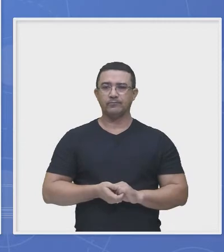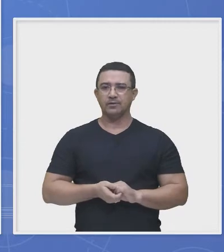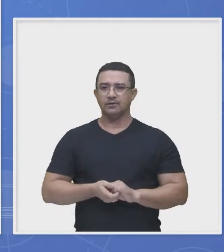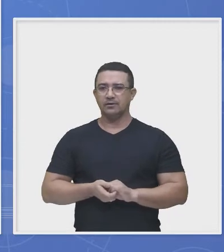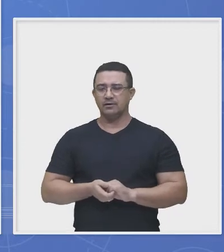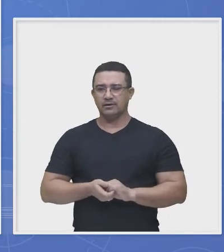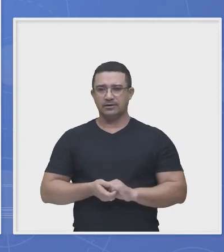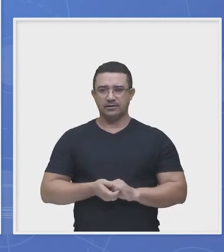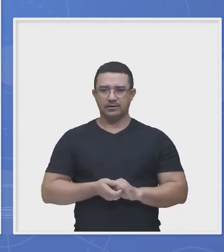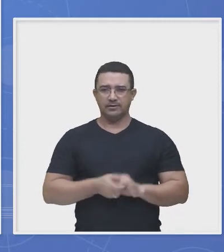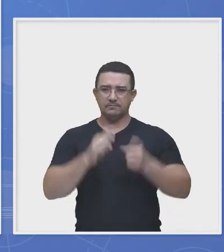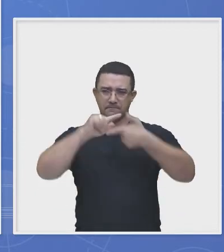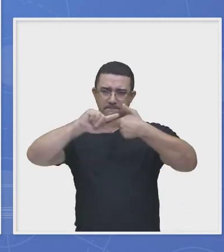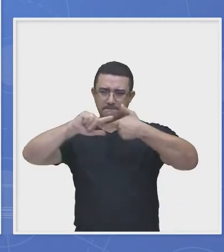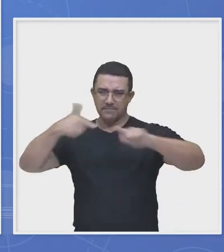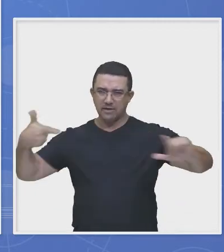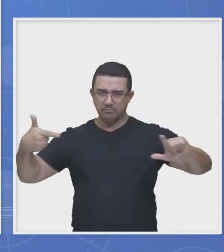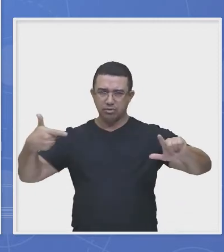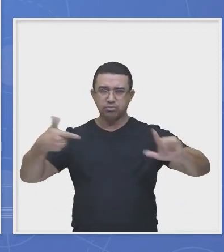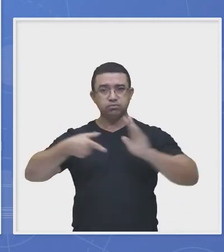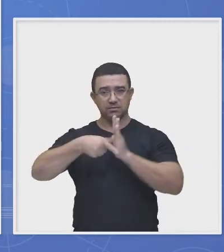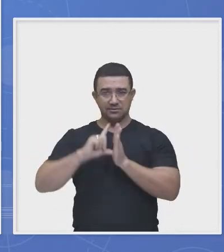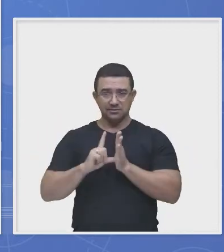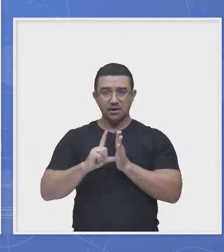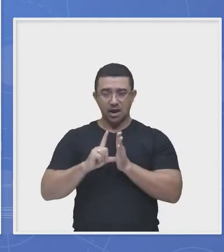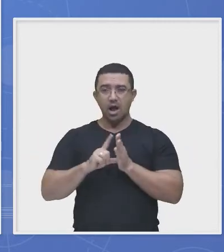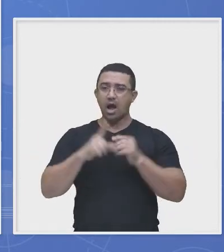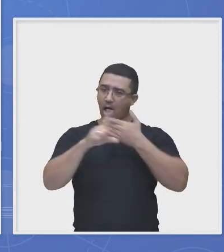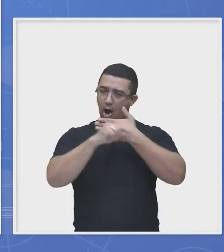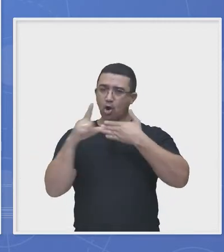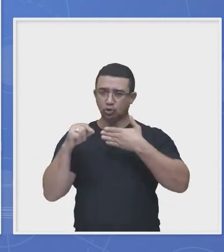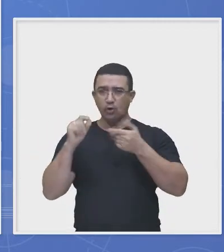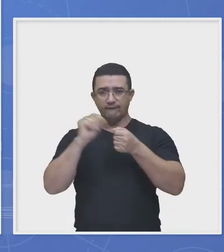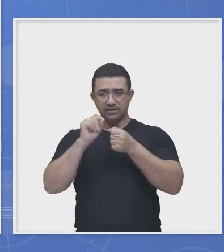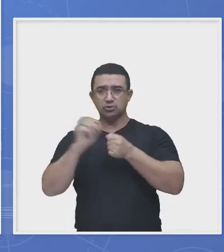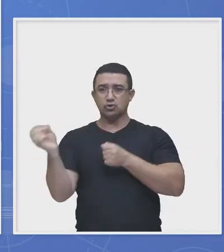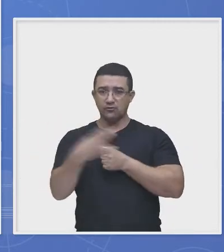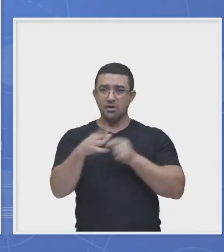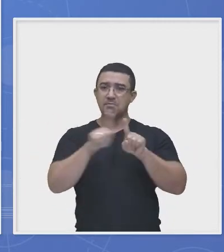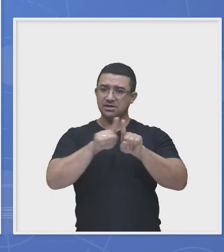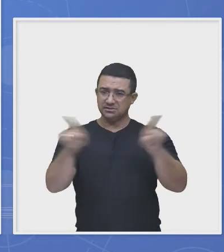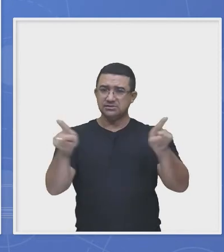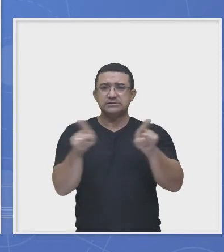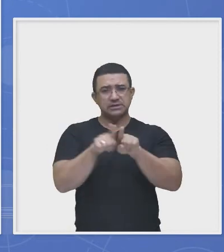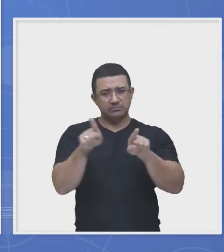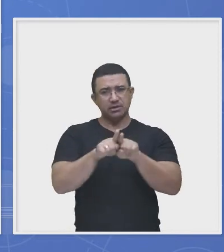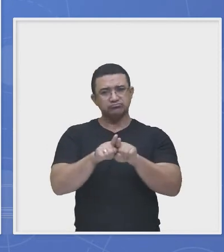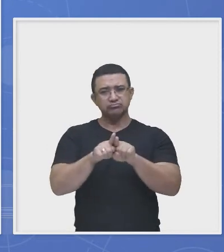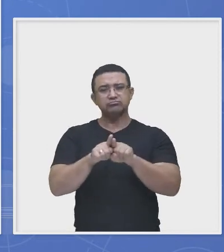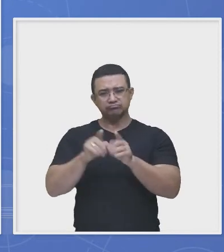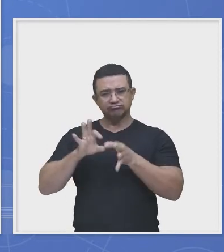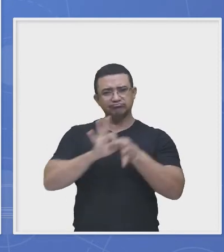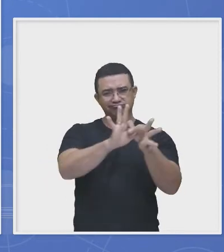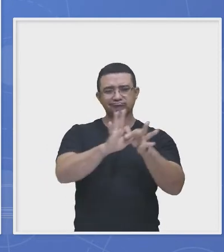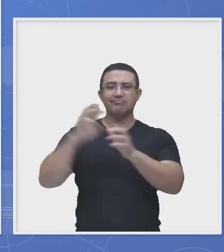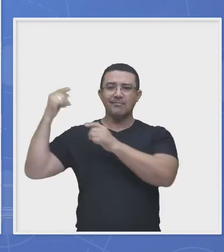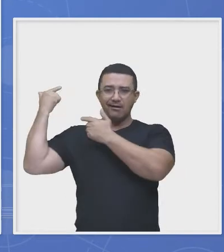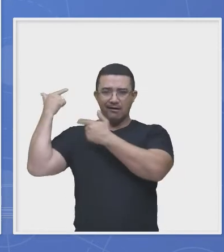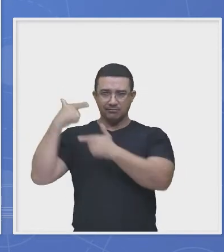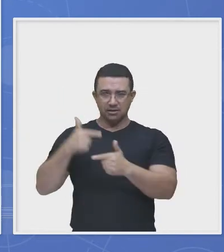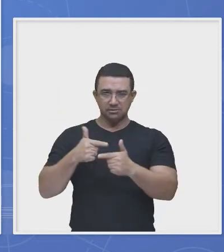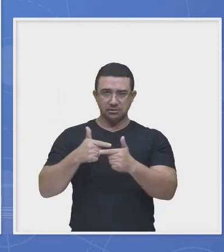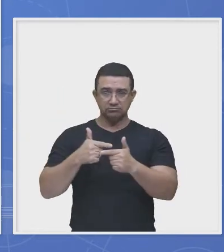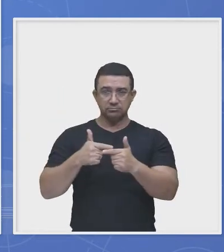exatamente, momentos de inovação, autores inovando, mas ao mesmo tempo ligados a uma tradição, certo? E as